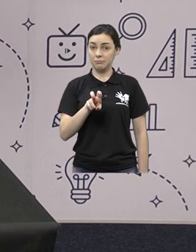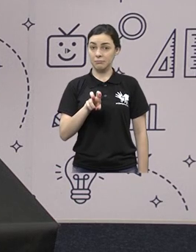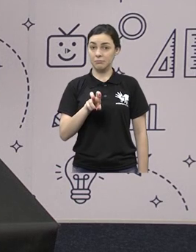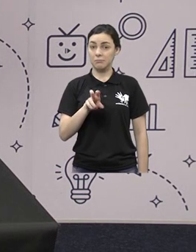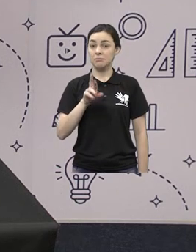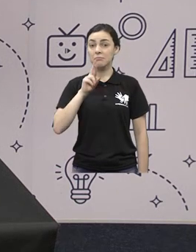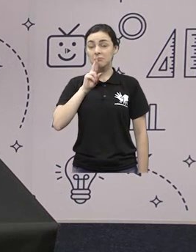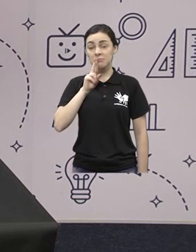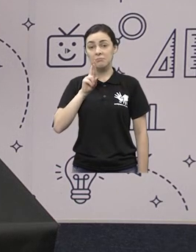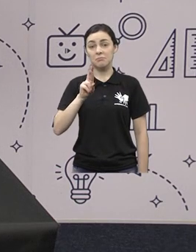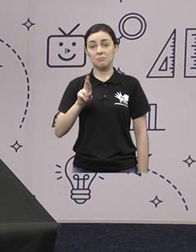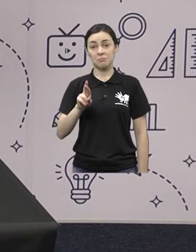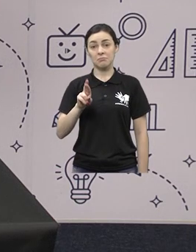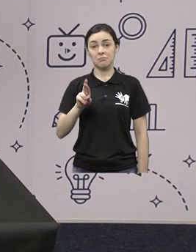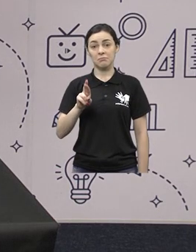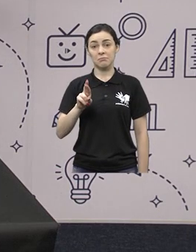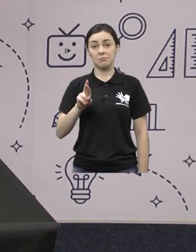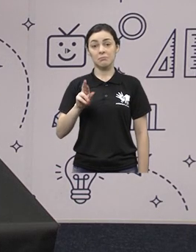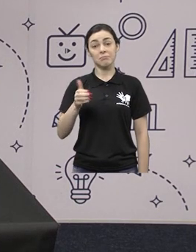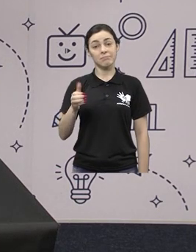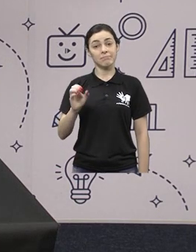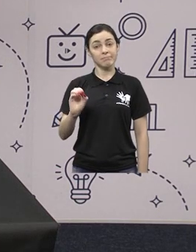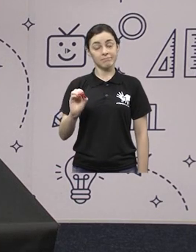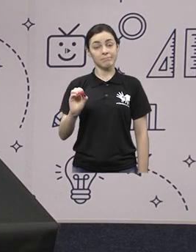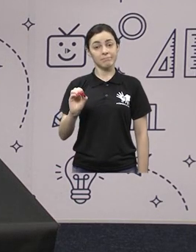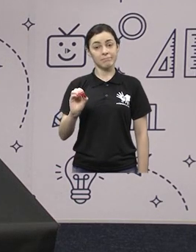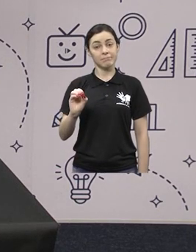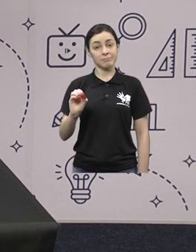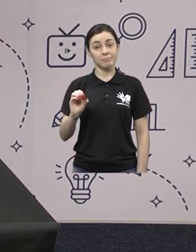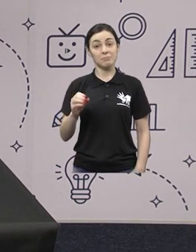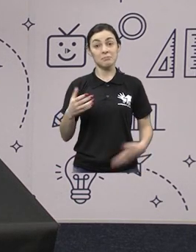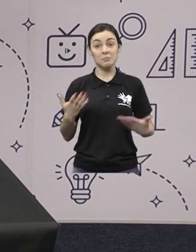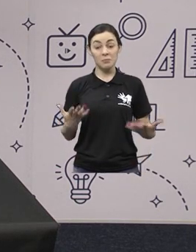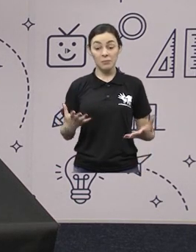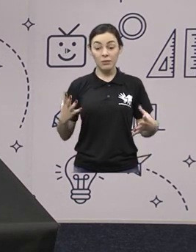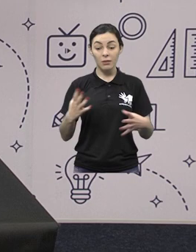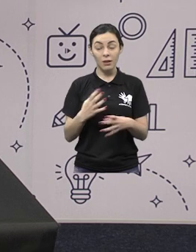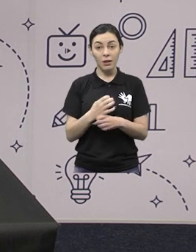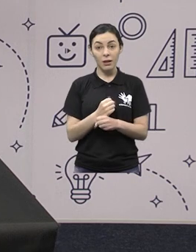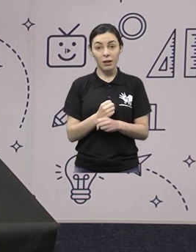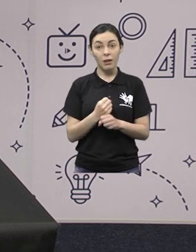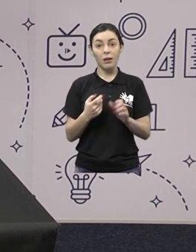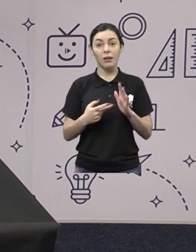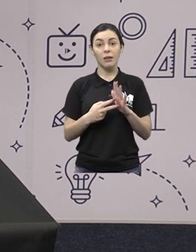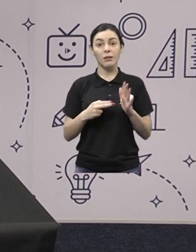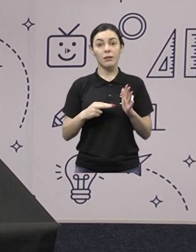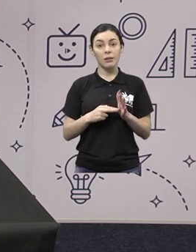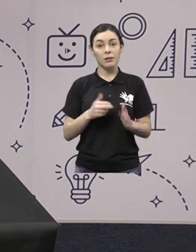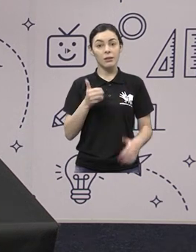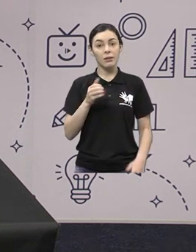mais 5, eu chego igual a 10. O total de ovos